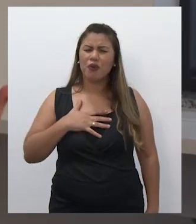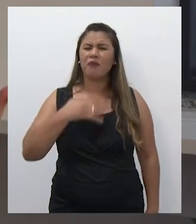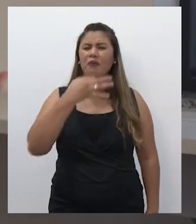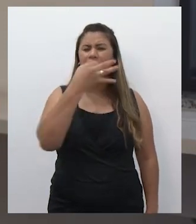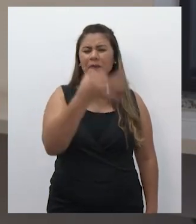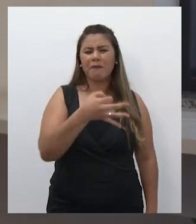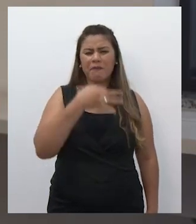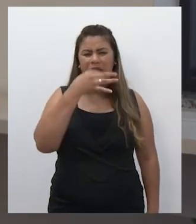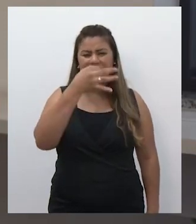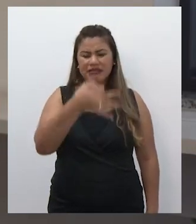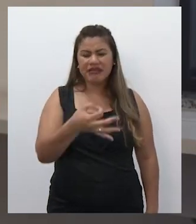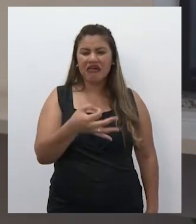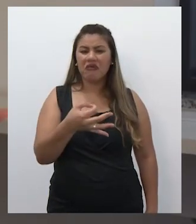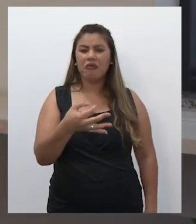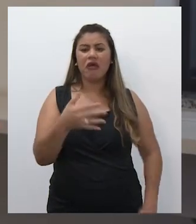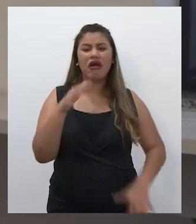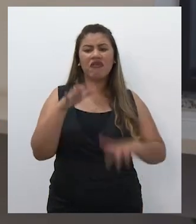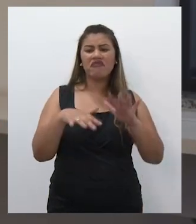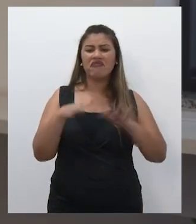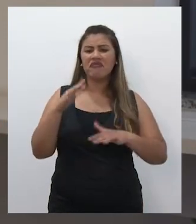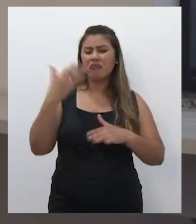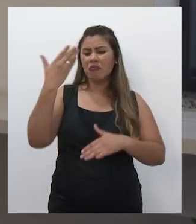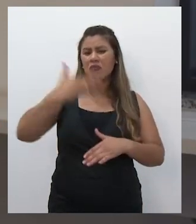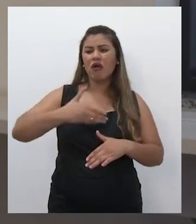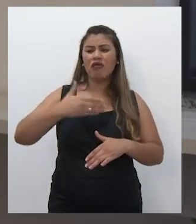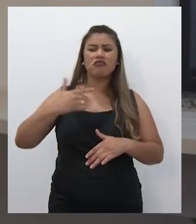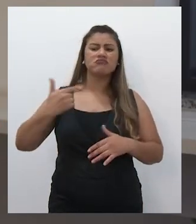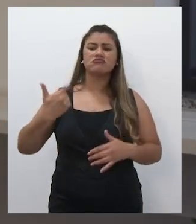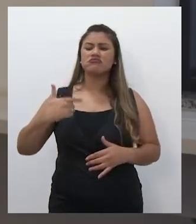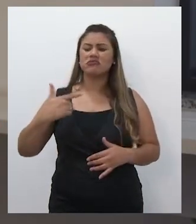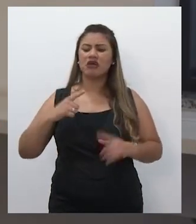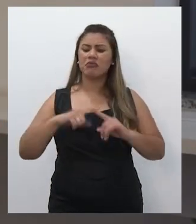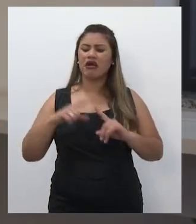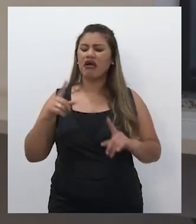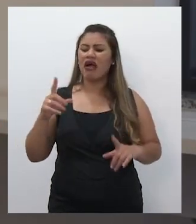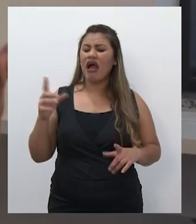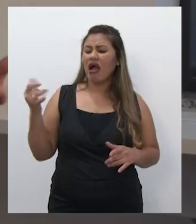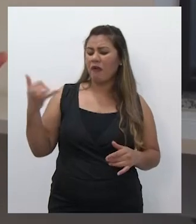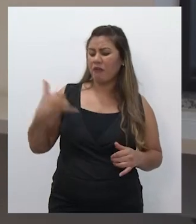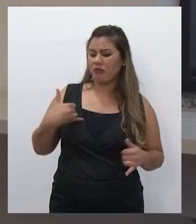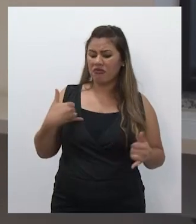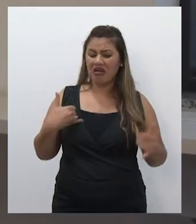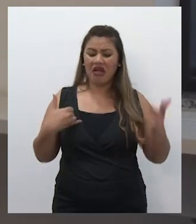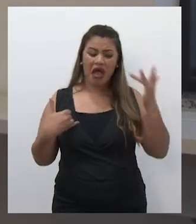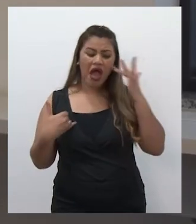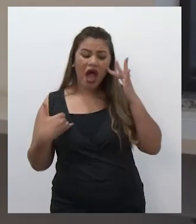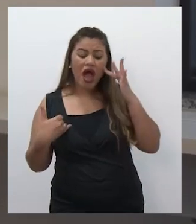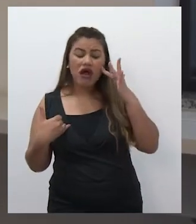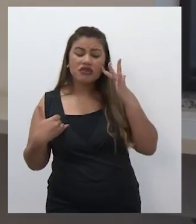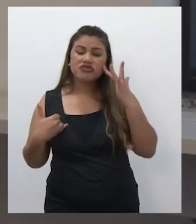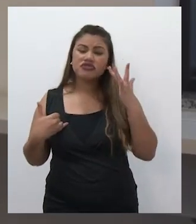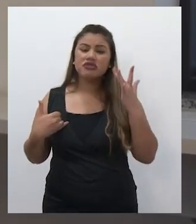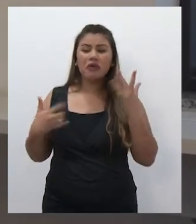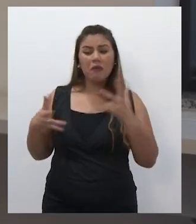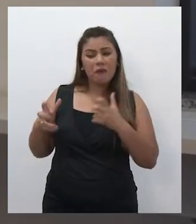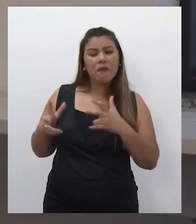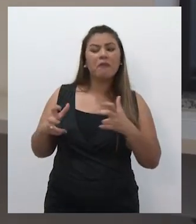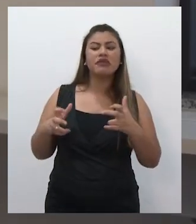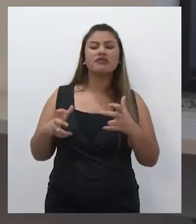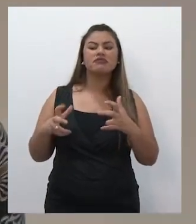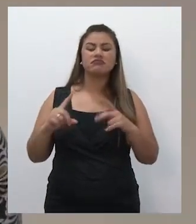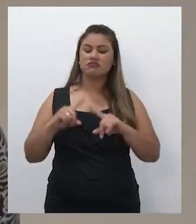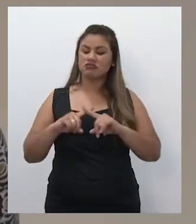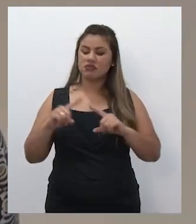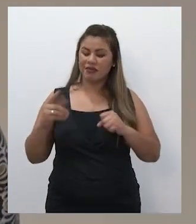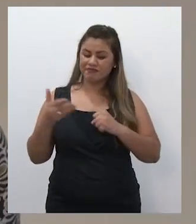opinião, muitas vezes, sem as evidências necessárias, né? A gente ouviu falar, a gente acha, a gente tem uma percepção, mas